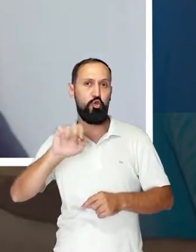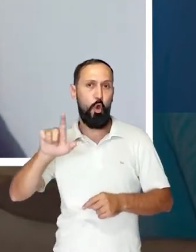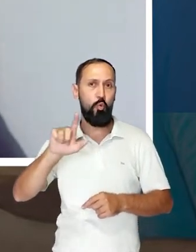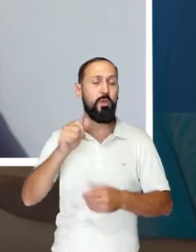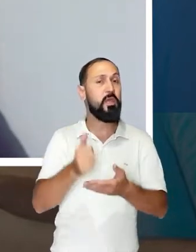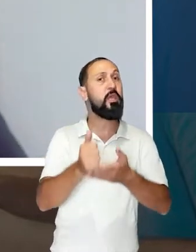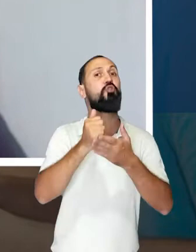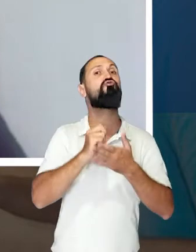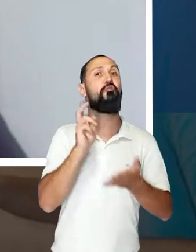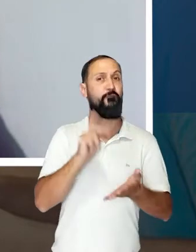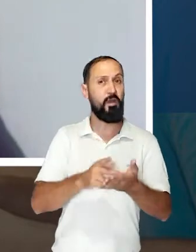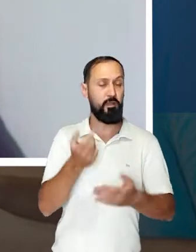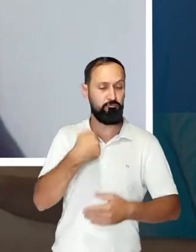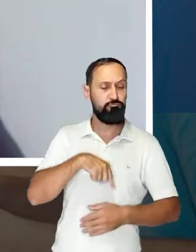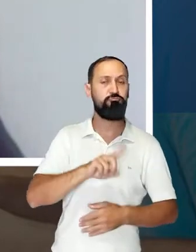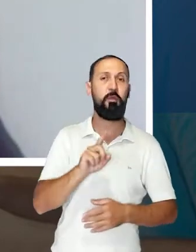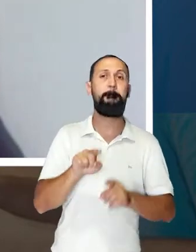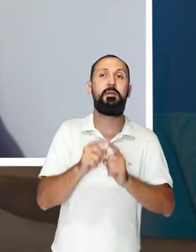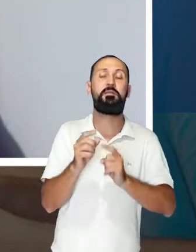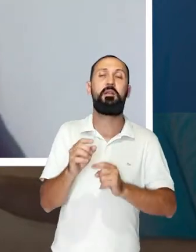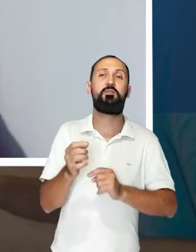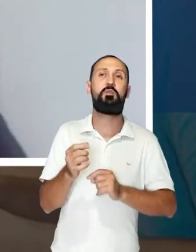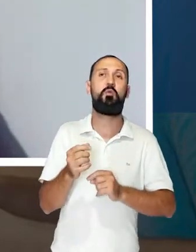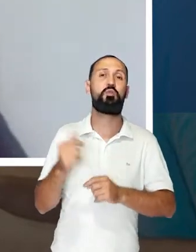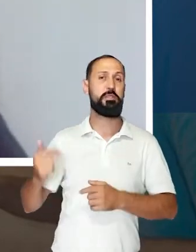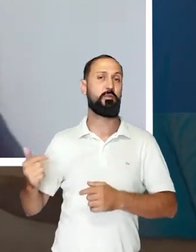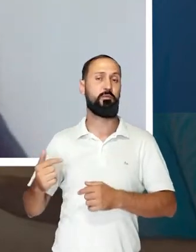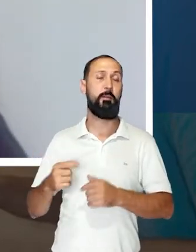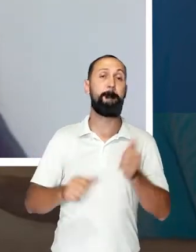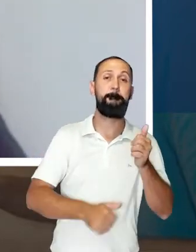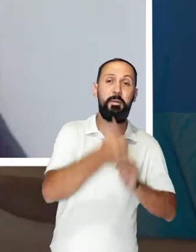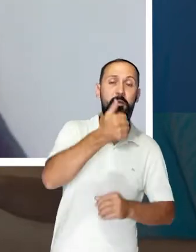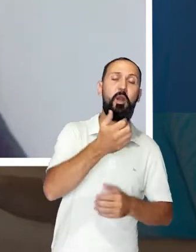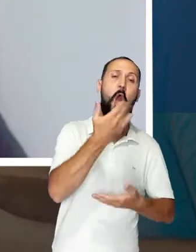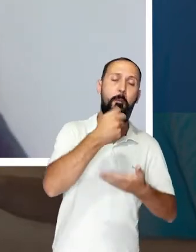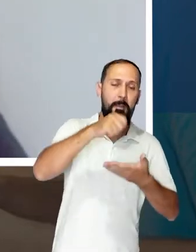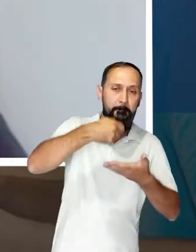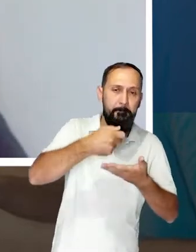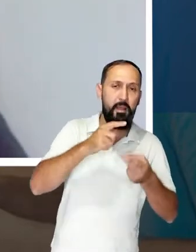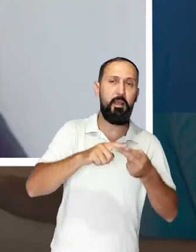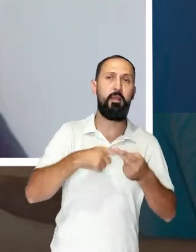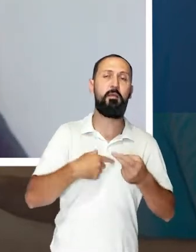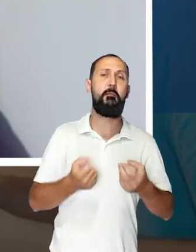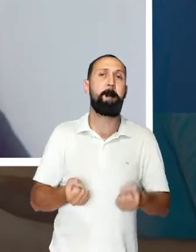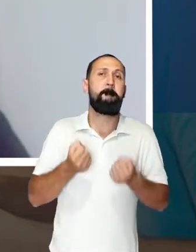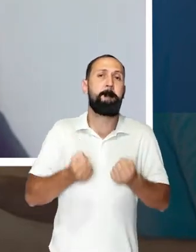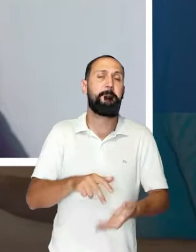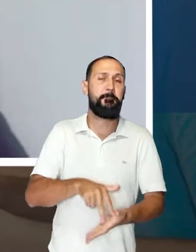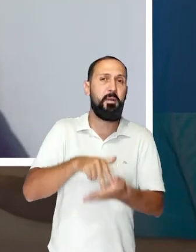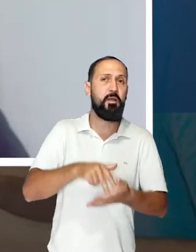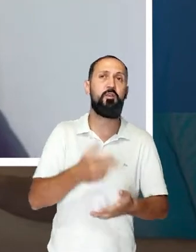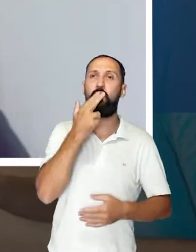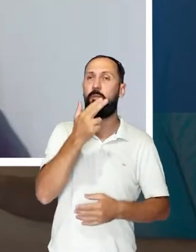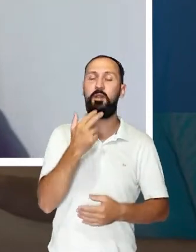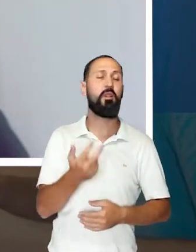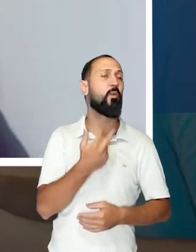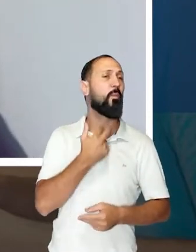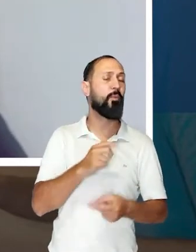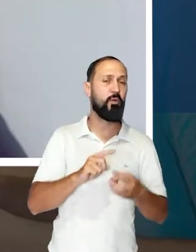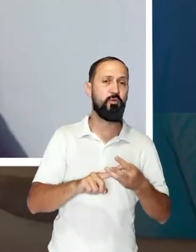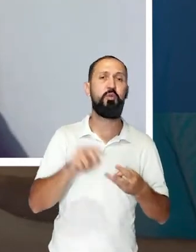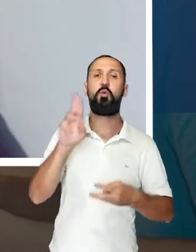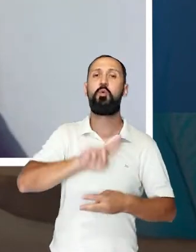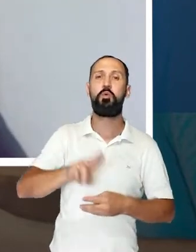ajuda. Mas é um coadjuvante. A pessoa tem que se alimentar bem, tem que estar dentro do peso, não pode